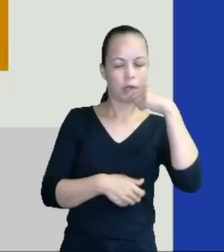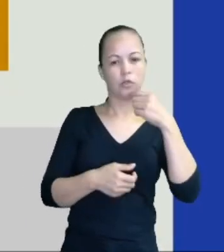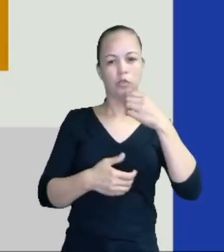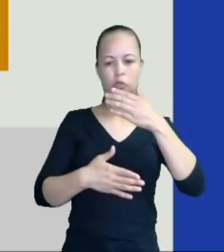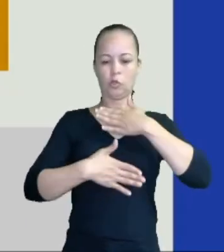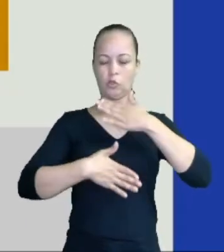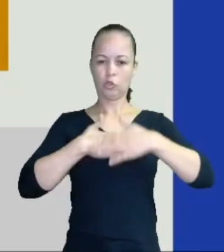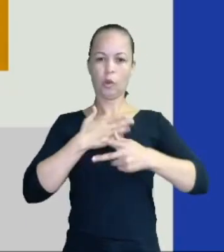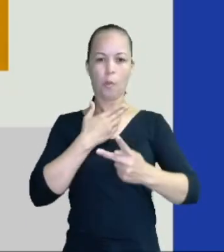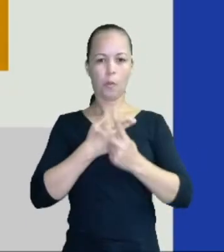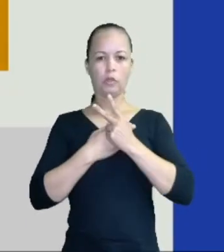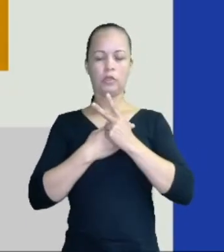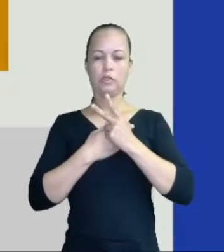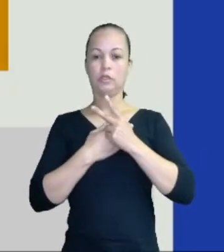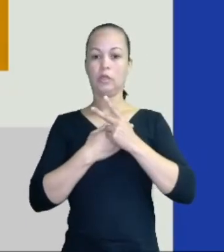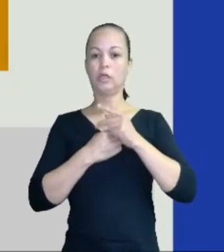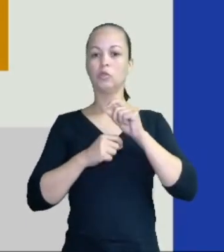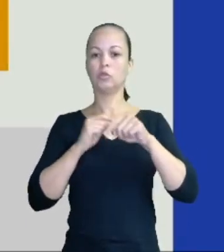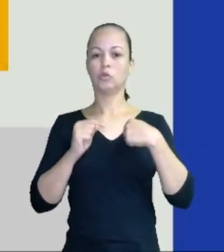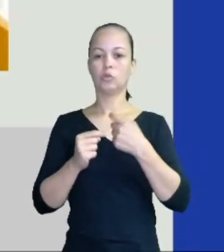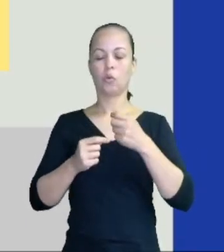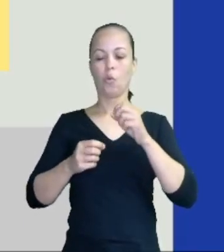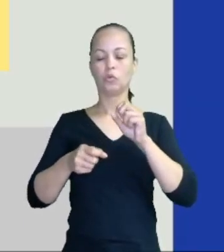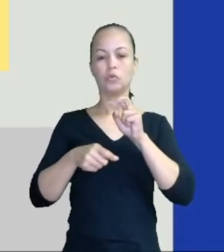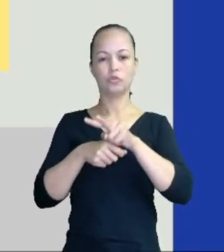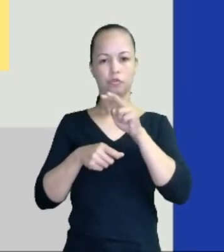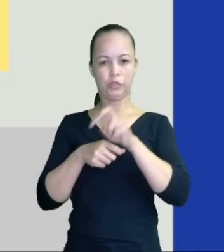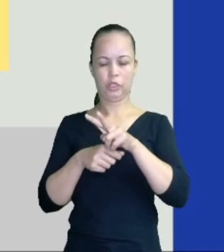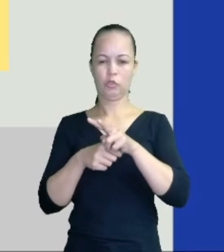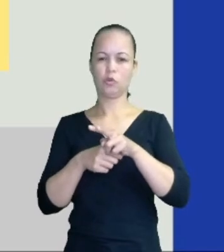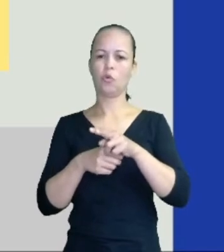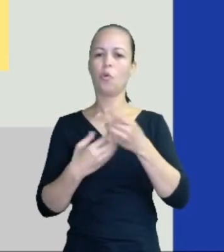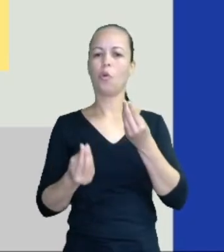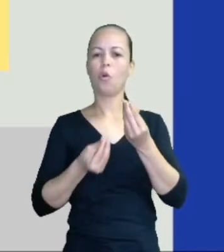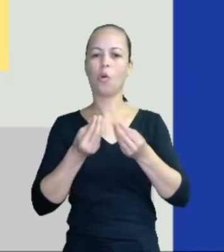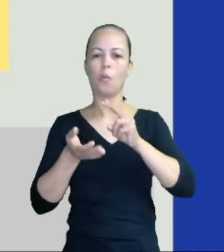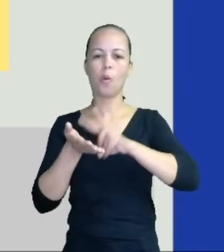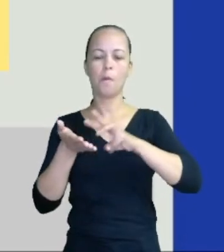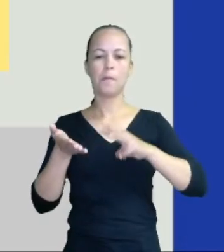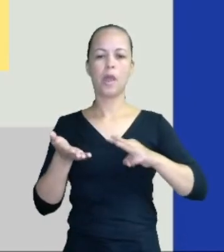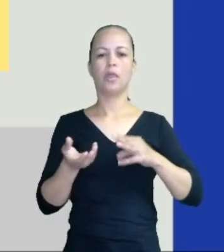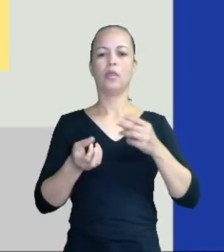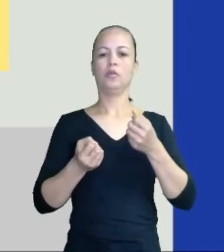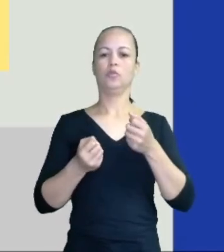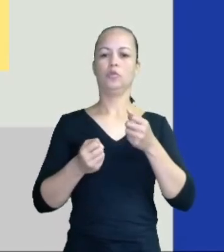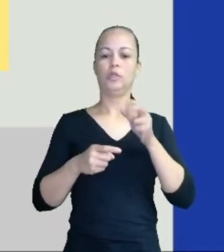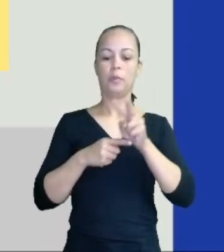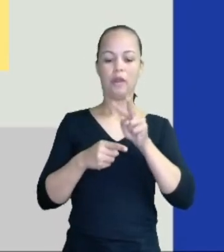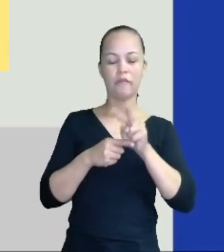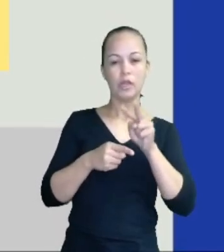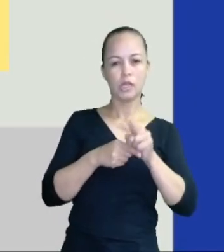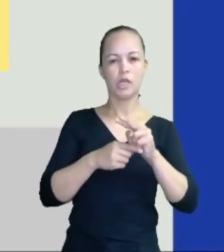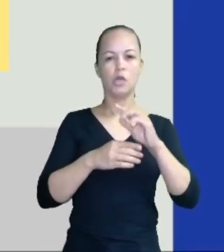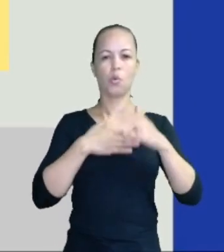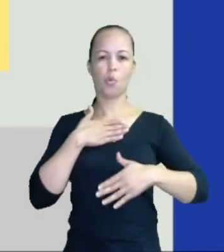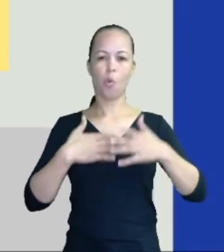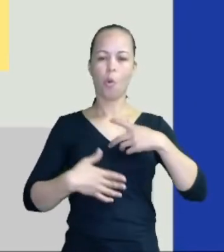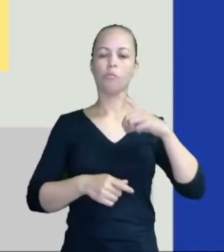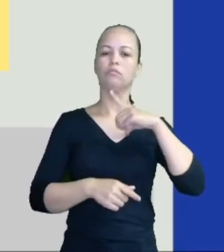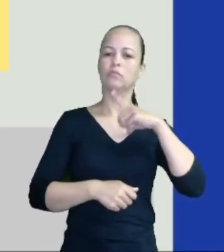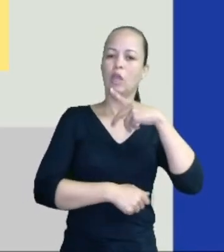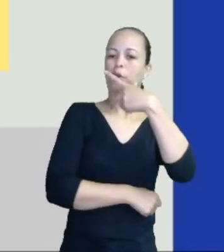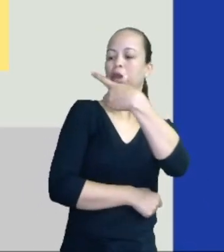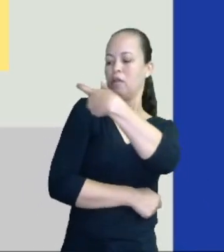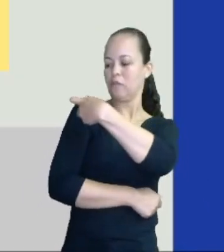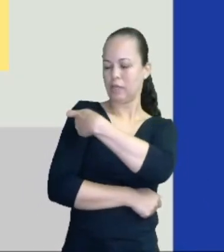imunológico, que é o responsável pela defesa contra os vírus. Como método de prevenção, existem as vacinas. As vacinas preparam o nosso